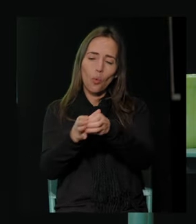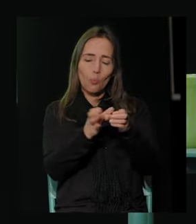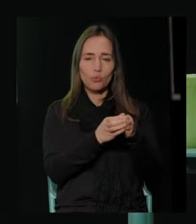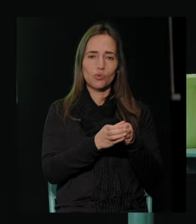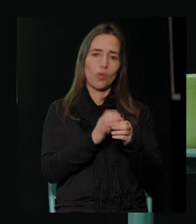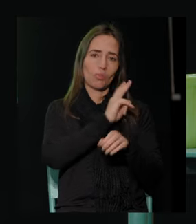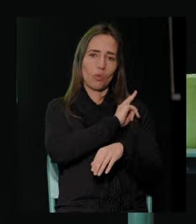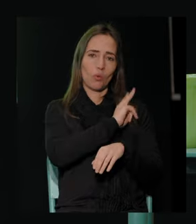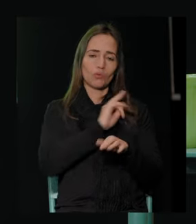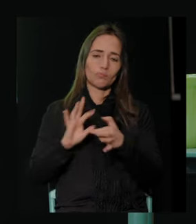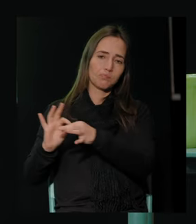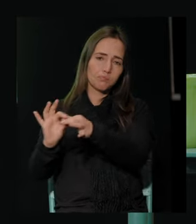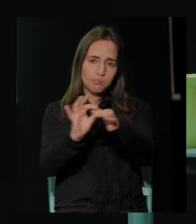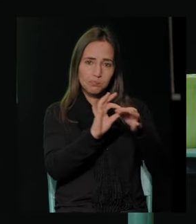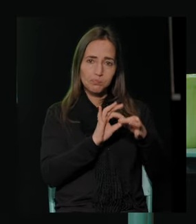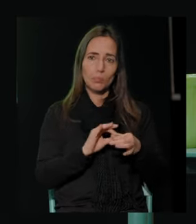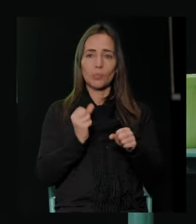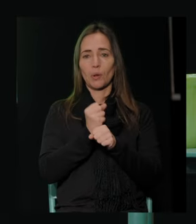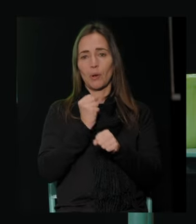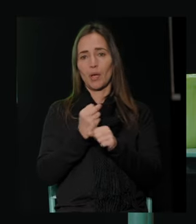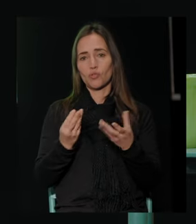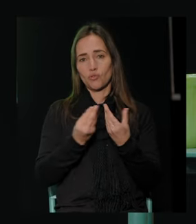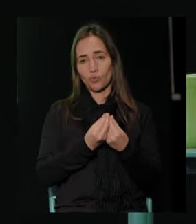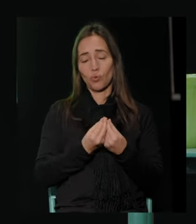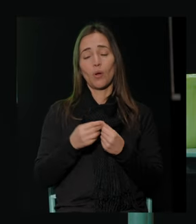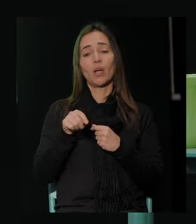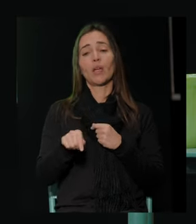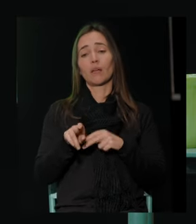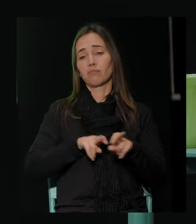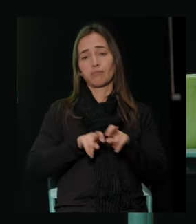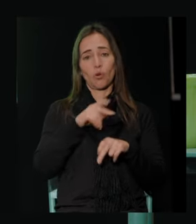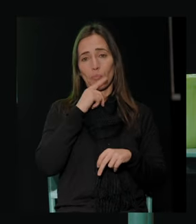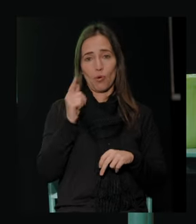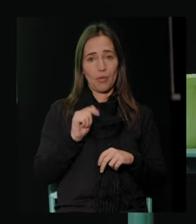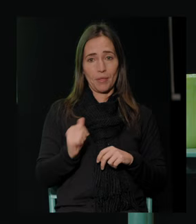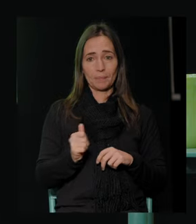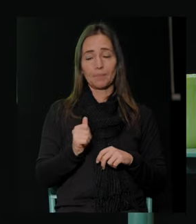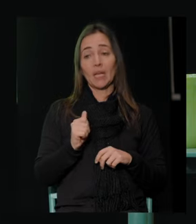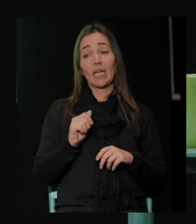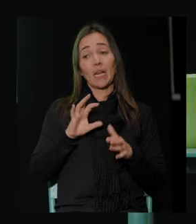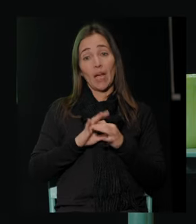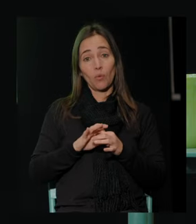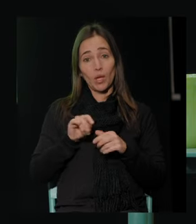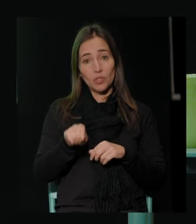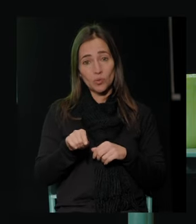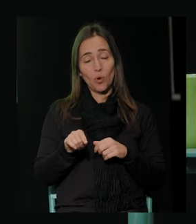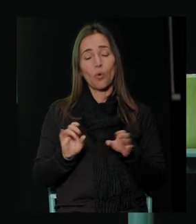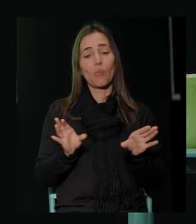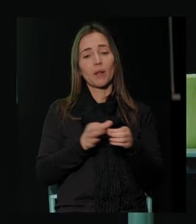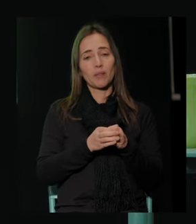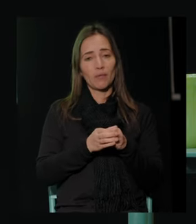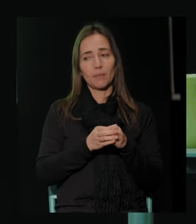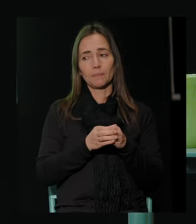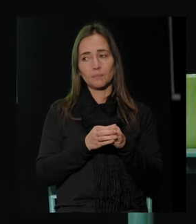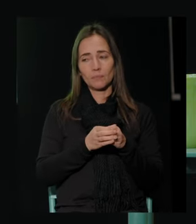conectados e que estão a trabalhar em conjunto. E aqui não pode haver competição. E nesse caso, então, uma cooperativa, quer seja a